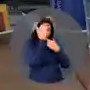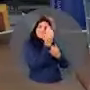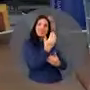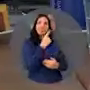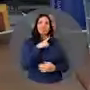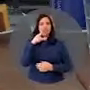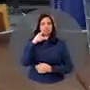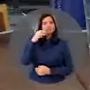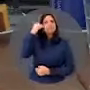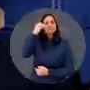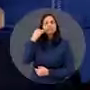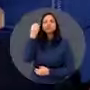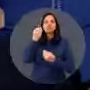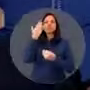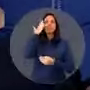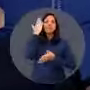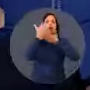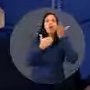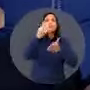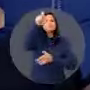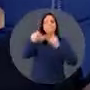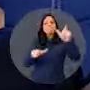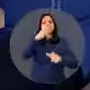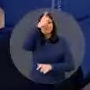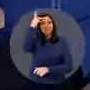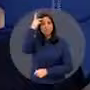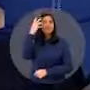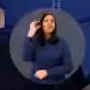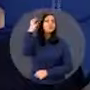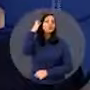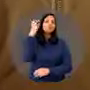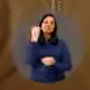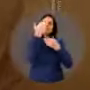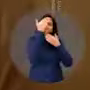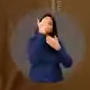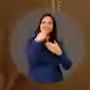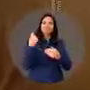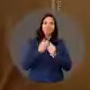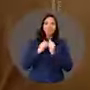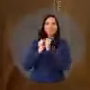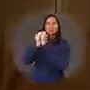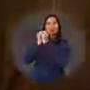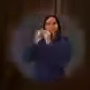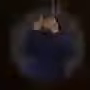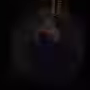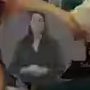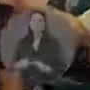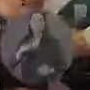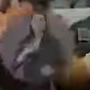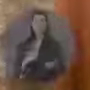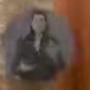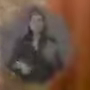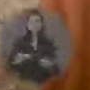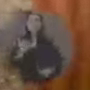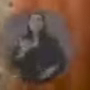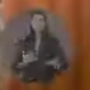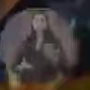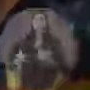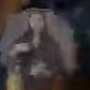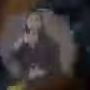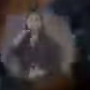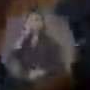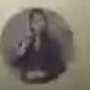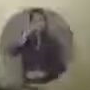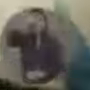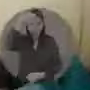lidar com o povo cuiabano. Muito obrigado, minha querida. Tamo junto. Deus abençoe vocês. Tamo juntos. Tamo junto. Sacode a